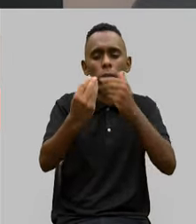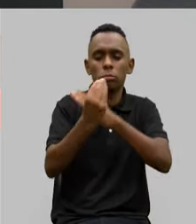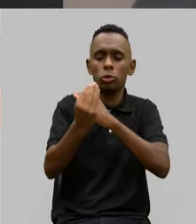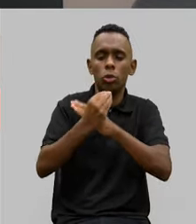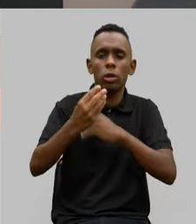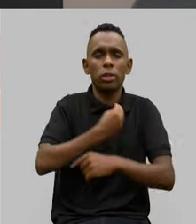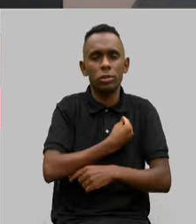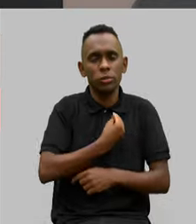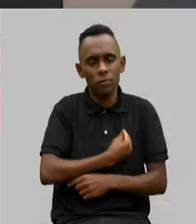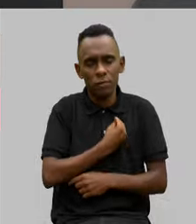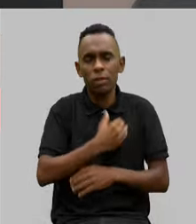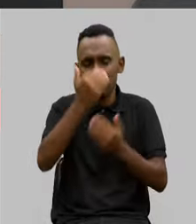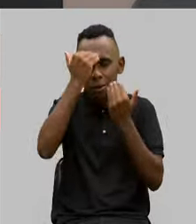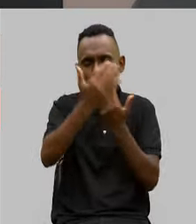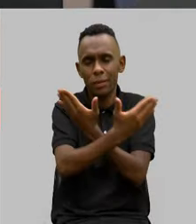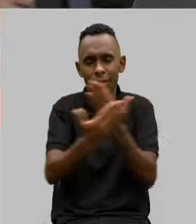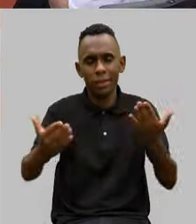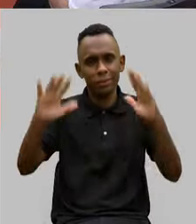Muitíssimo